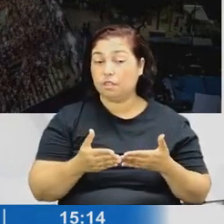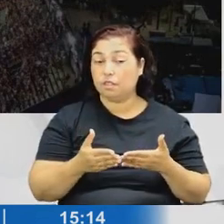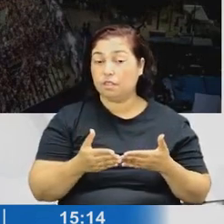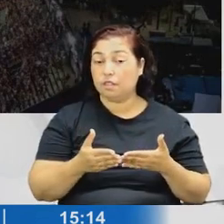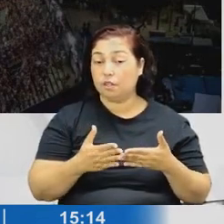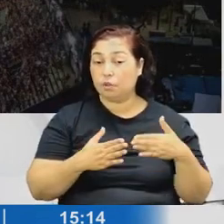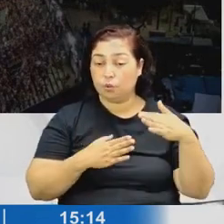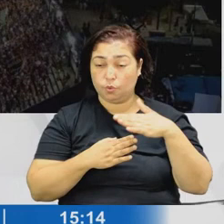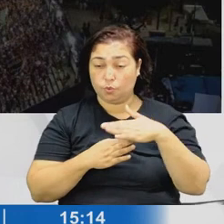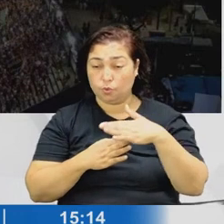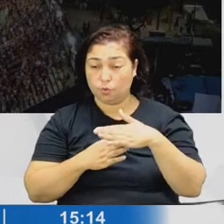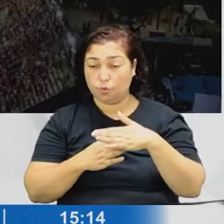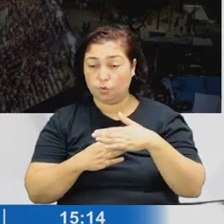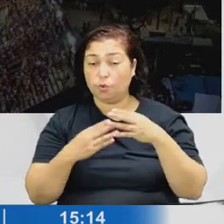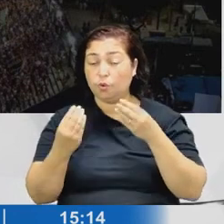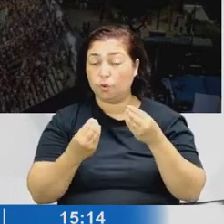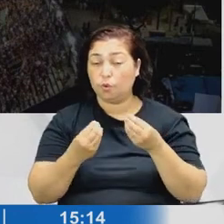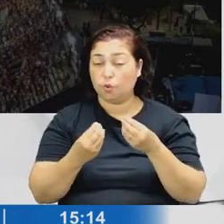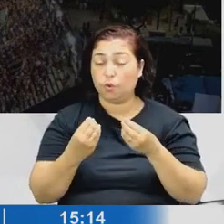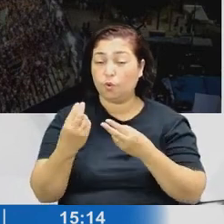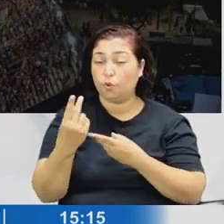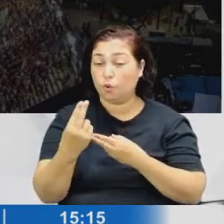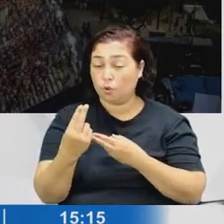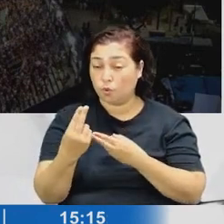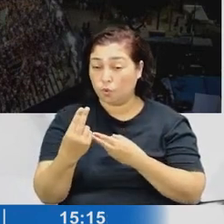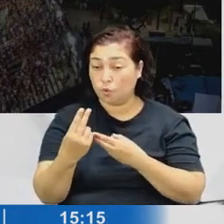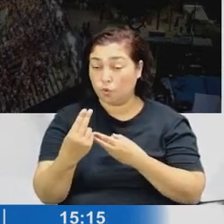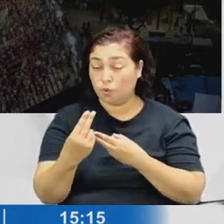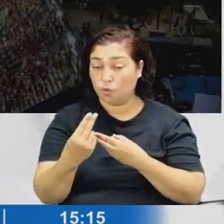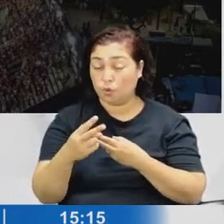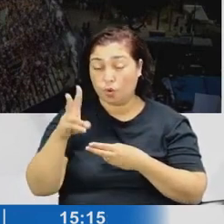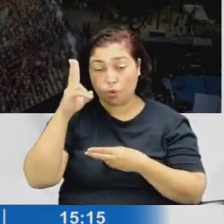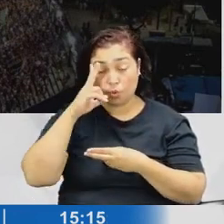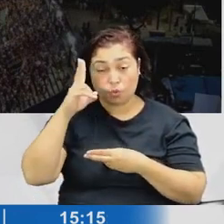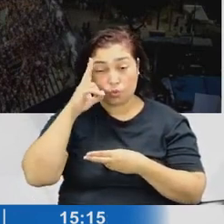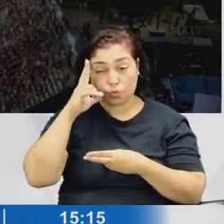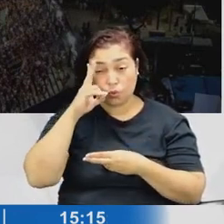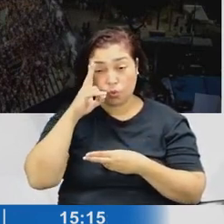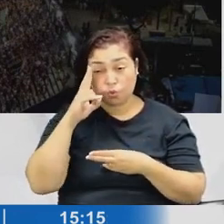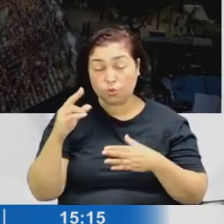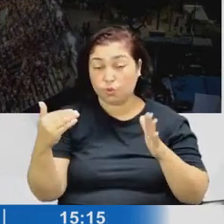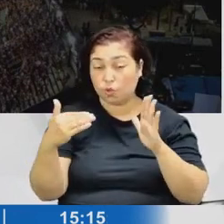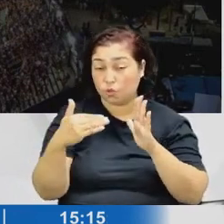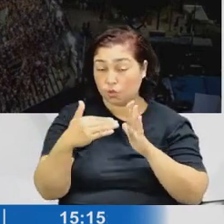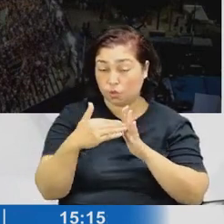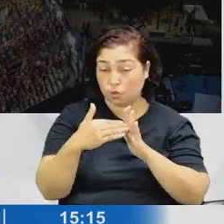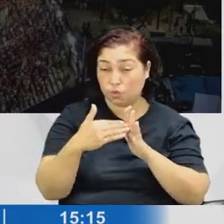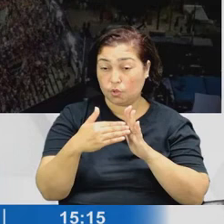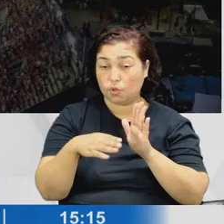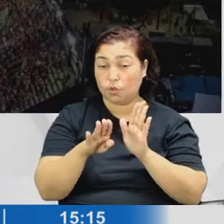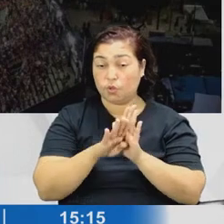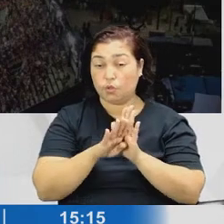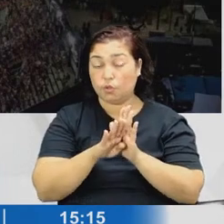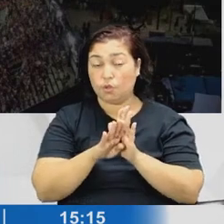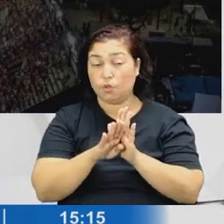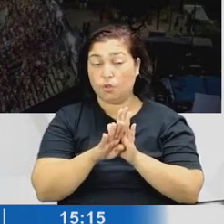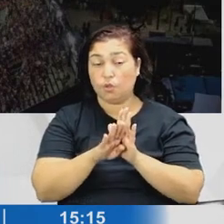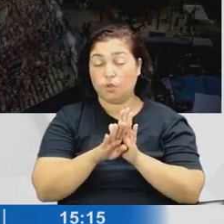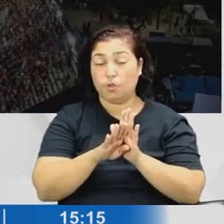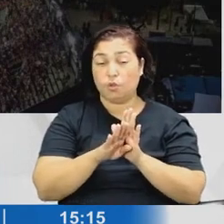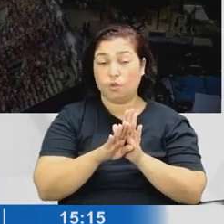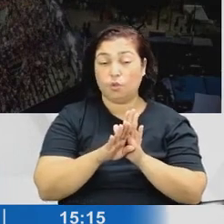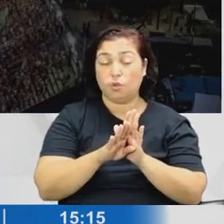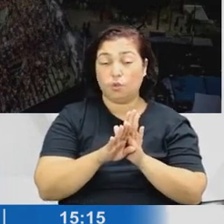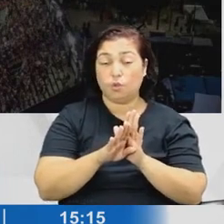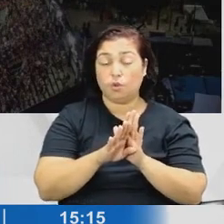de tempo como se fosse igualzinho a escola de samba Vai fatiana a história até chegar no né no aí o carreira internacional do Zeca